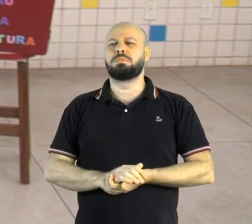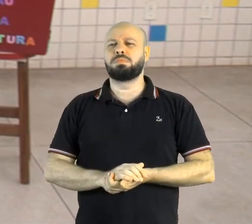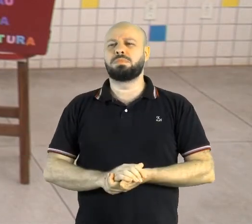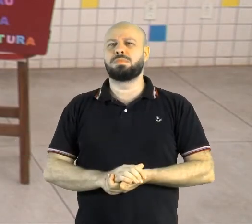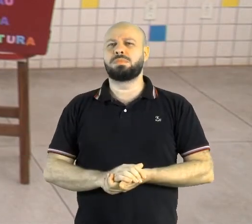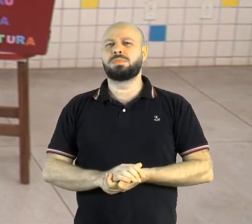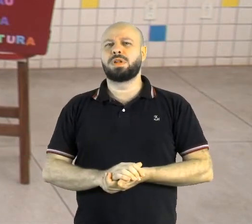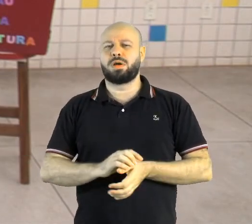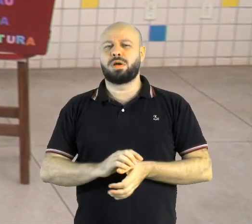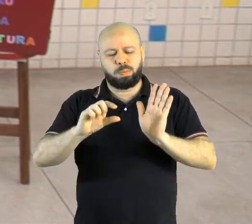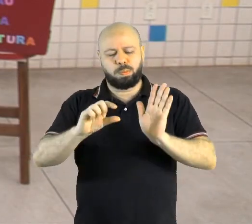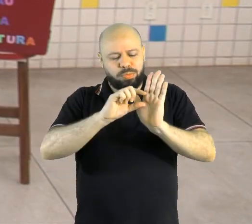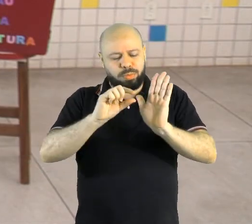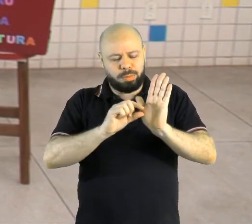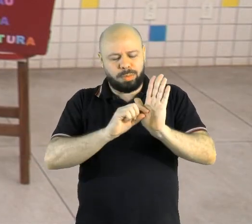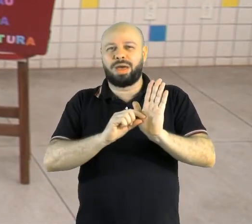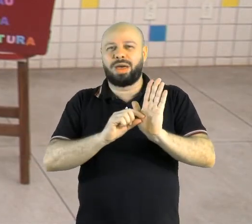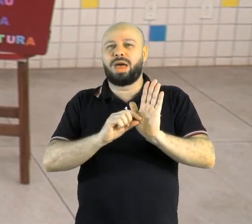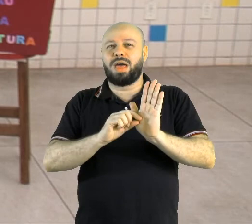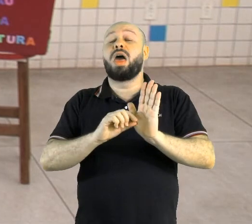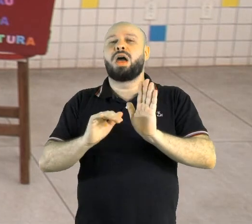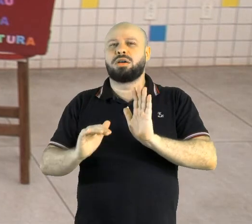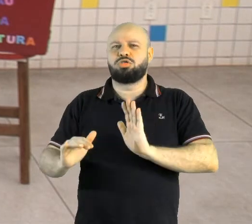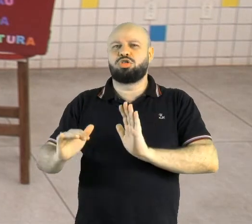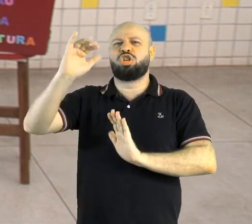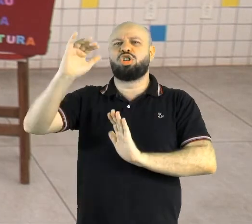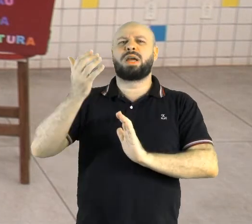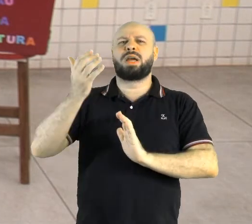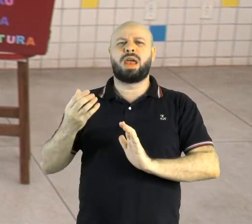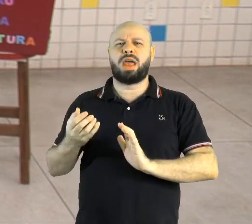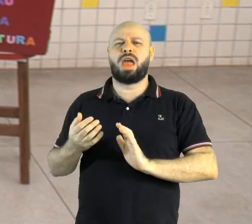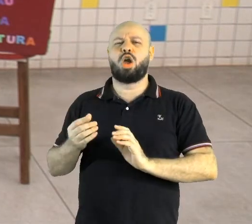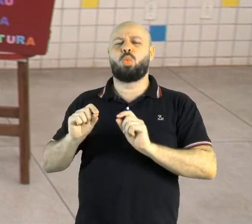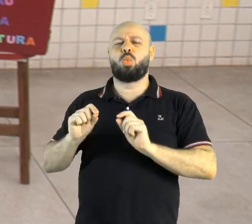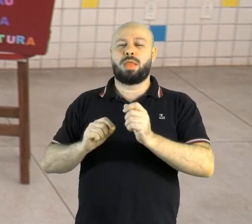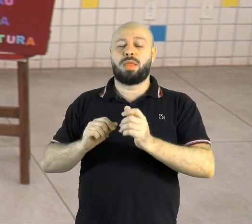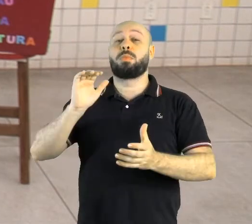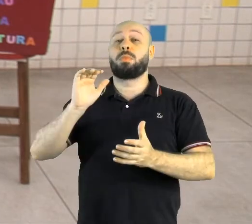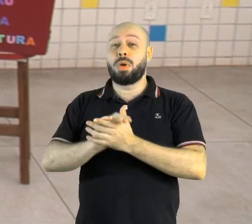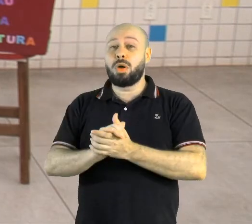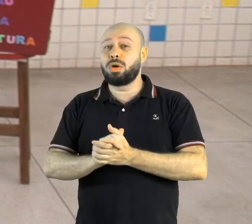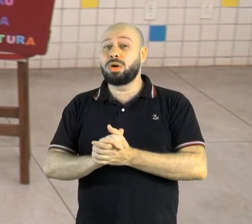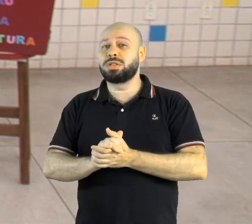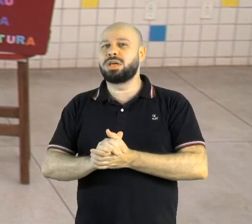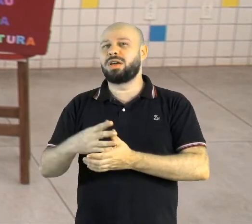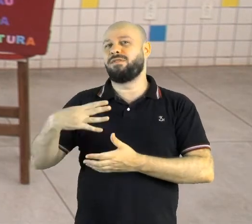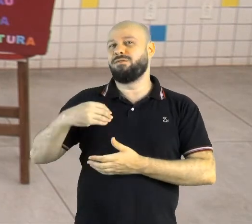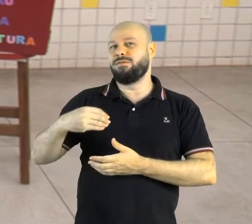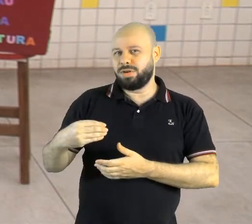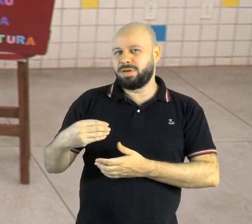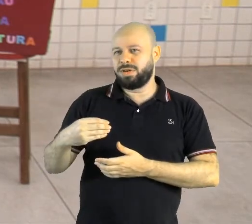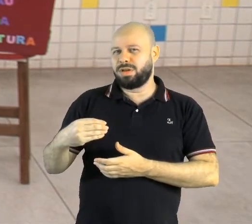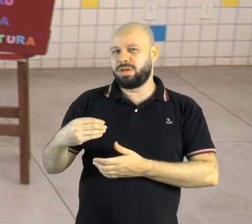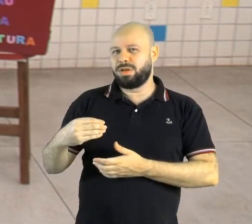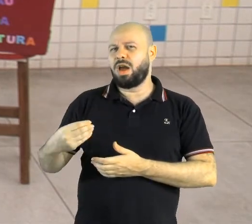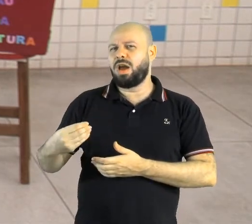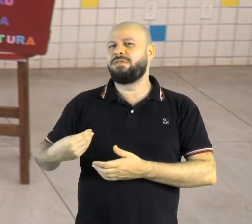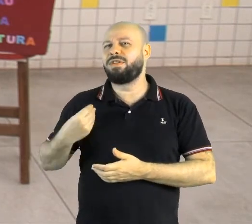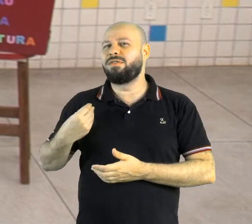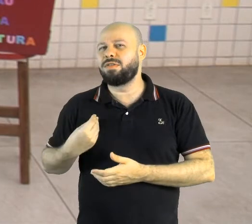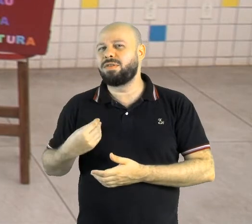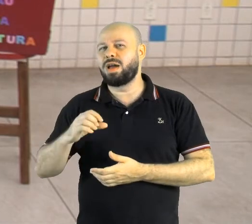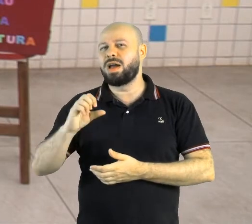logo lá depois que ele falava assim, ó, quando eu crescer, quero ser goleiro, quero ter uma esposa, ter filhos, e eu moro em